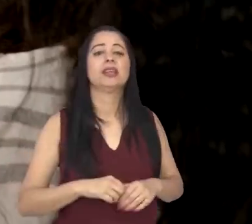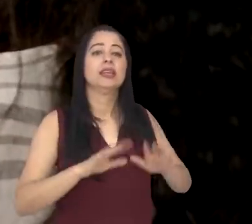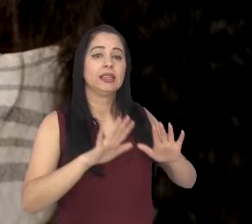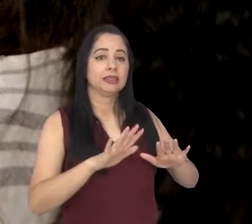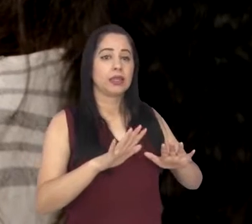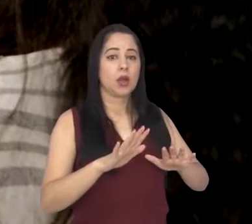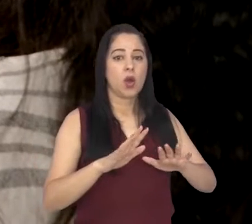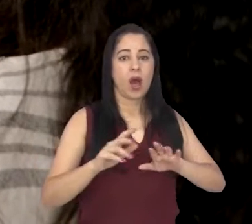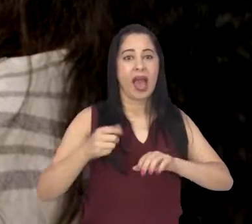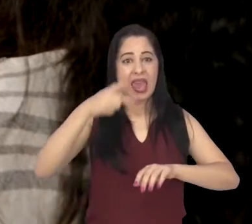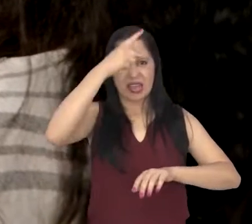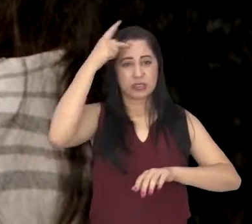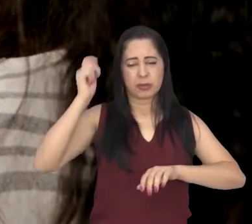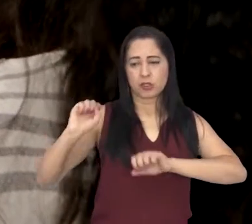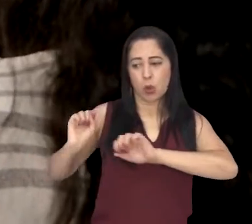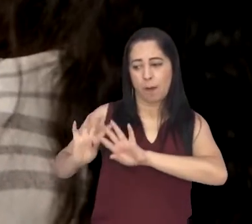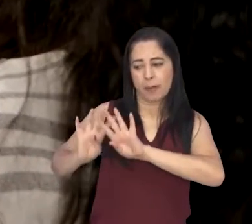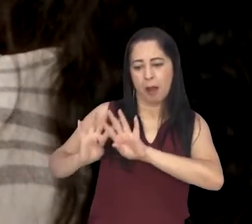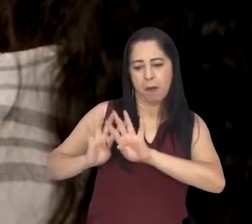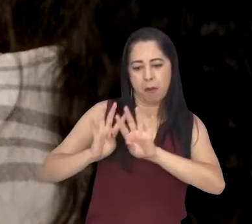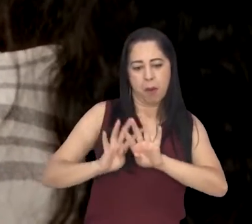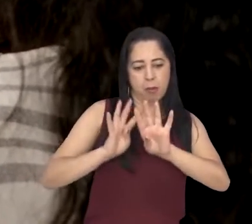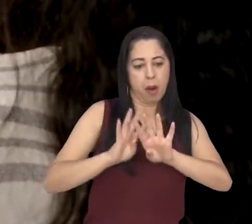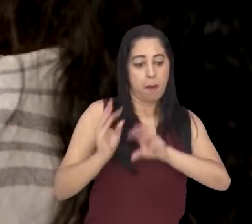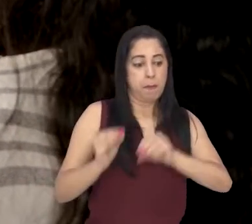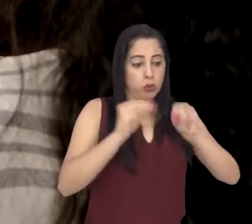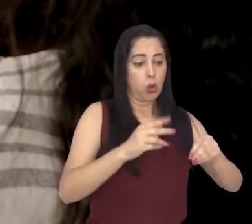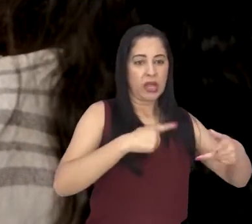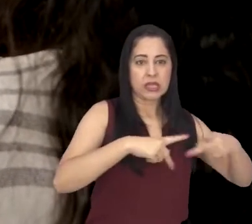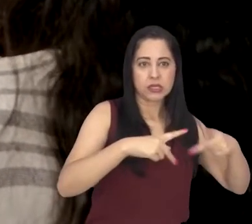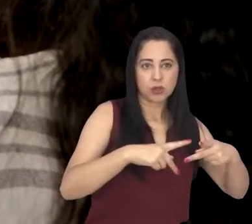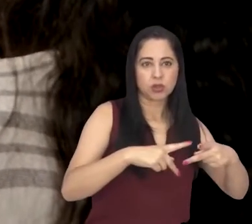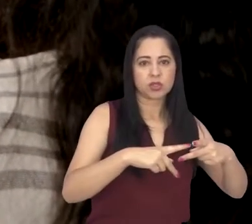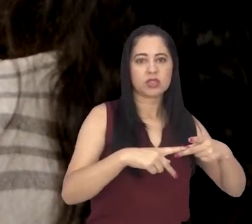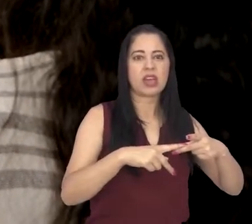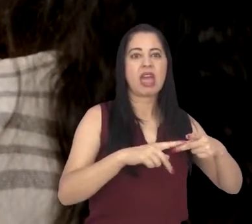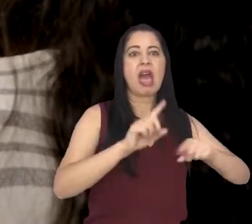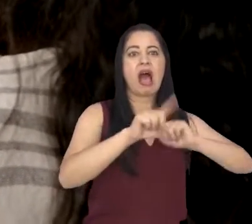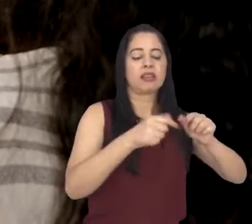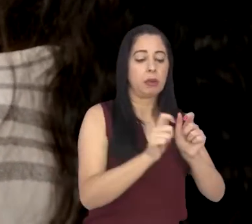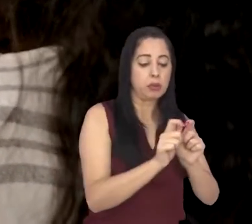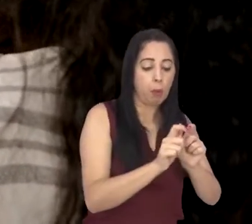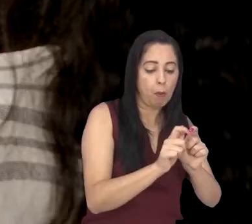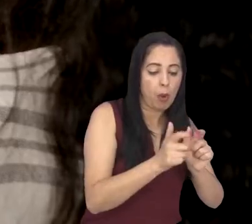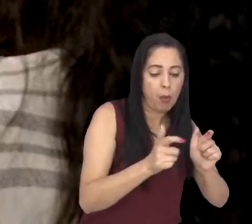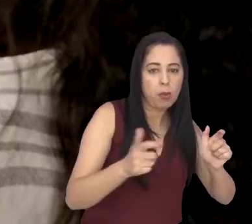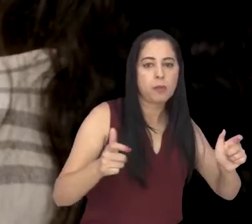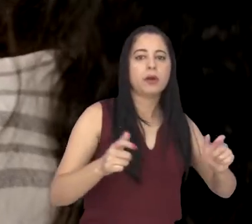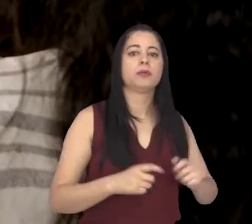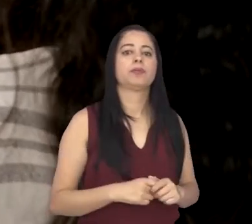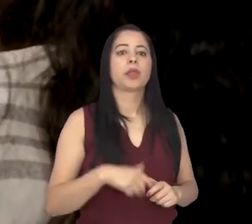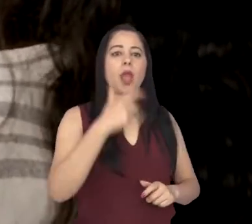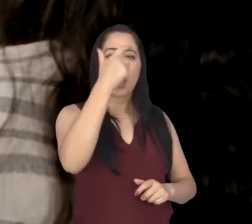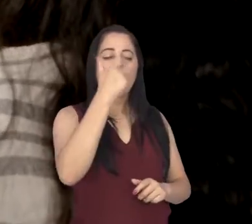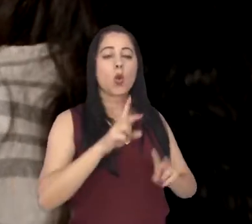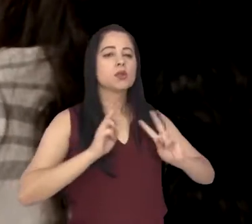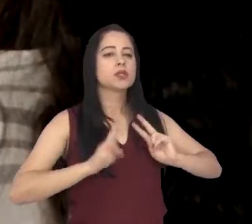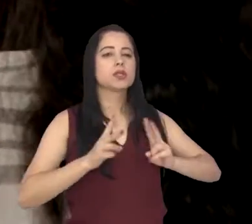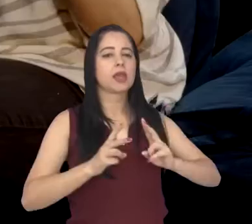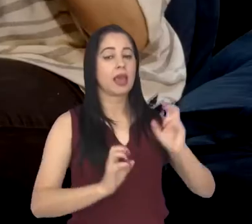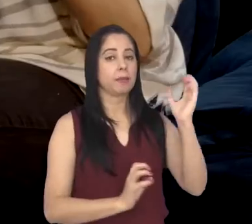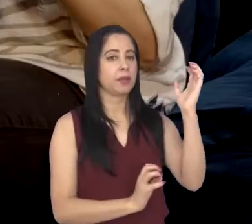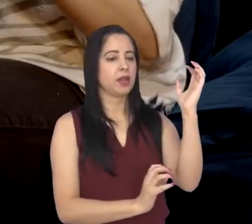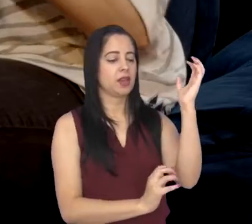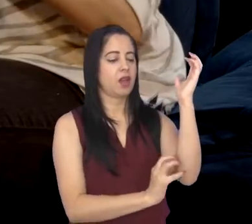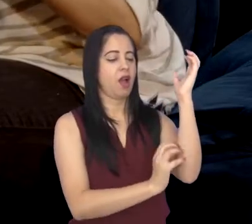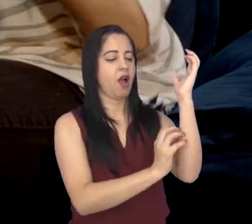toda a história de São José, é comovente também a minha. É verdade. Eu vou passear no Vicentino Aranha, sempre fico vendo Você tem que ver